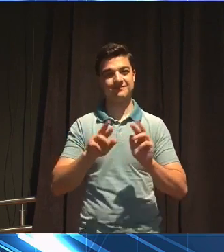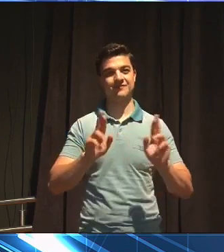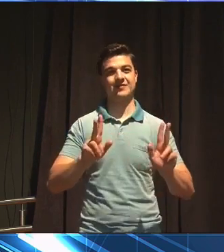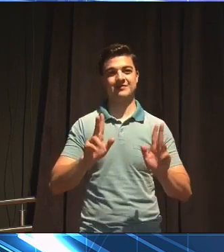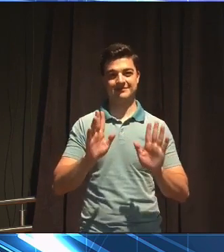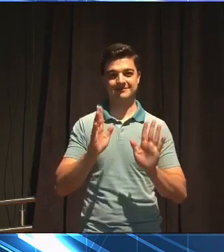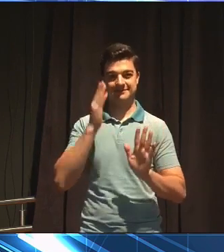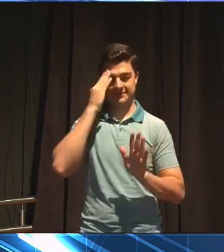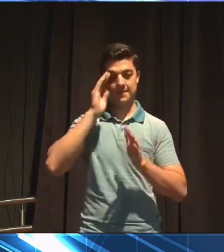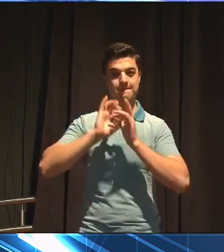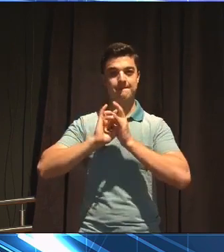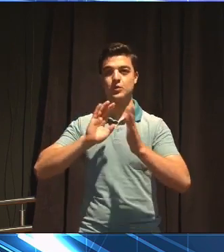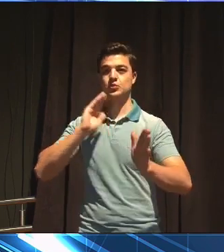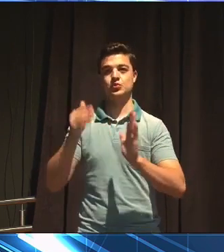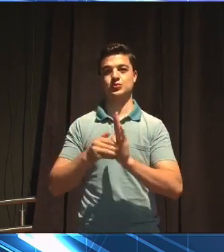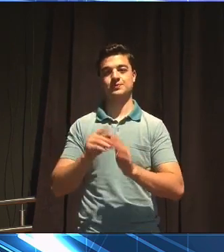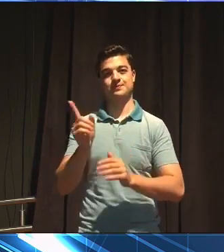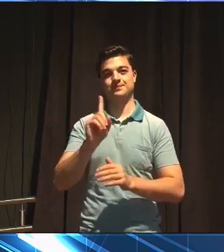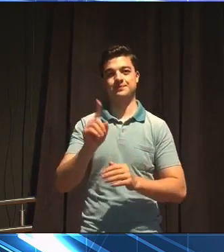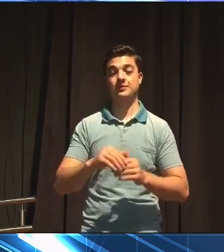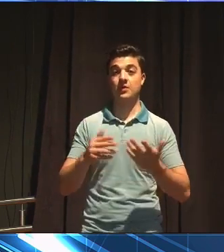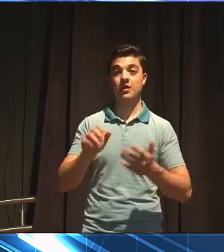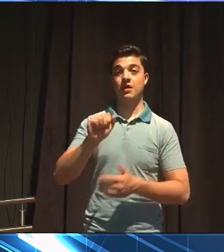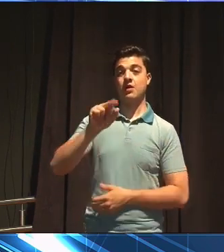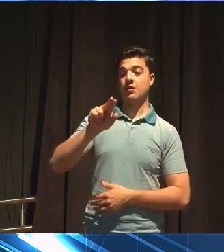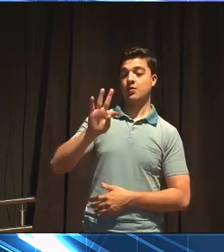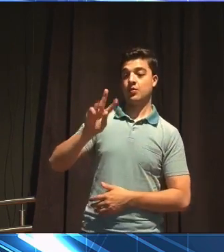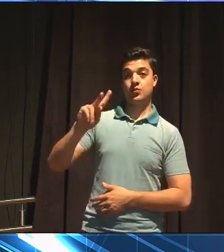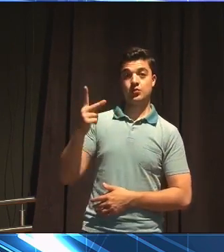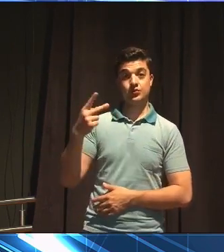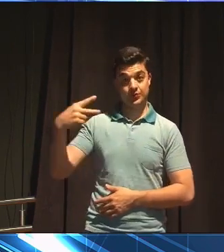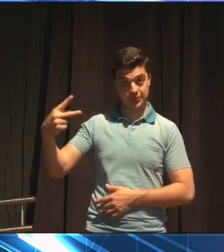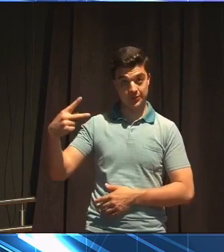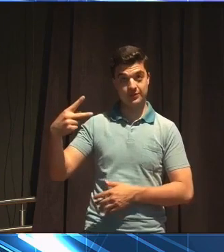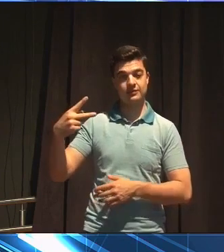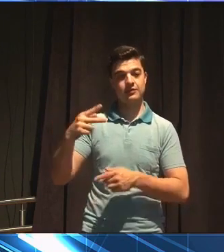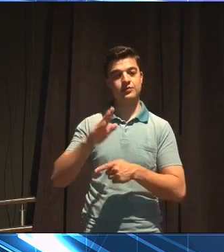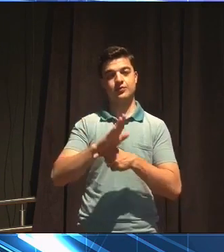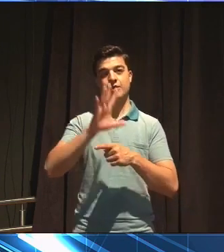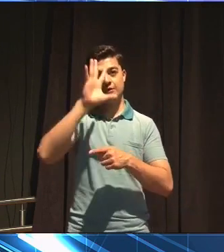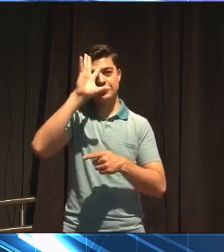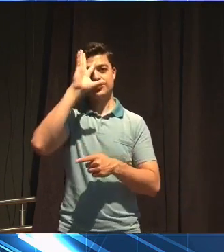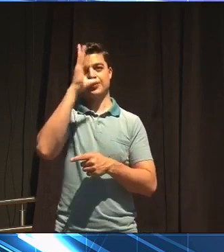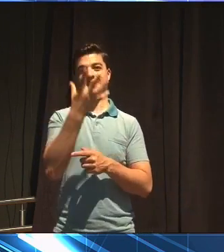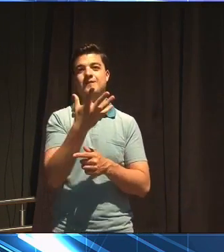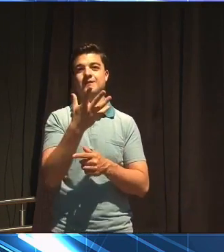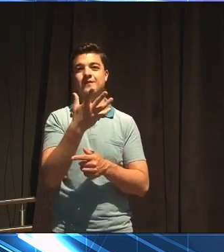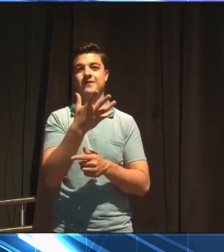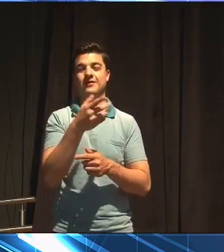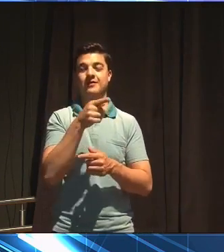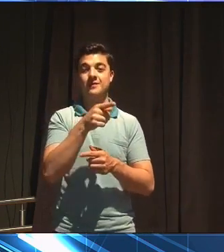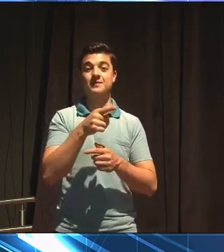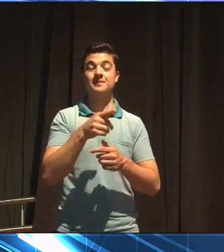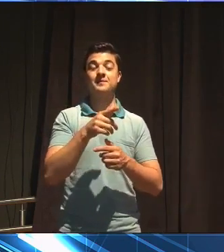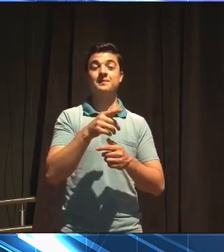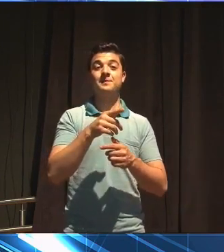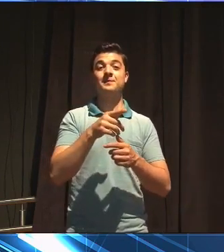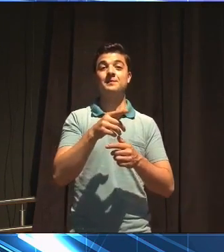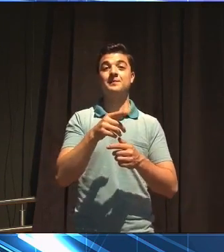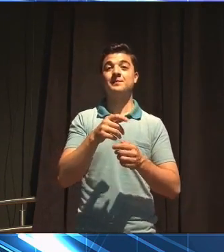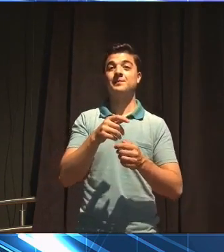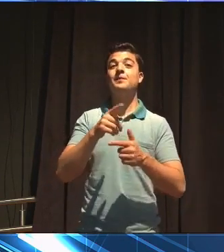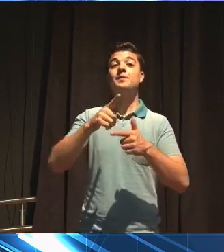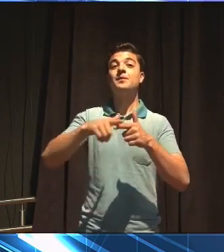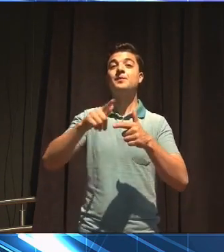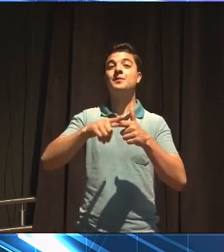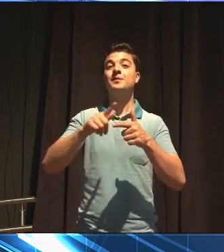utiliza. Então, o ALF2 ele também resolve esse problema, ainda que sejam clientes.